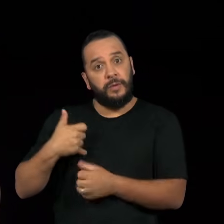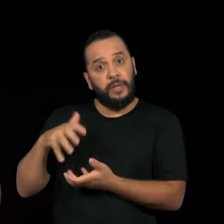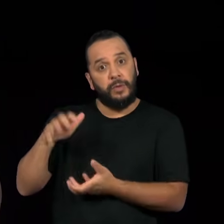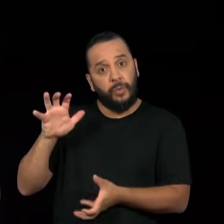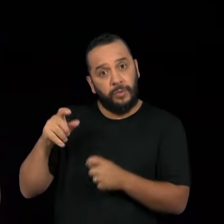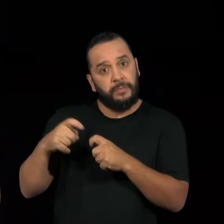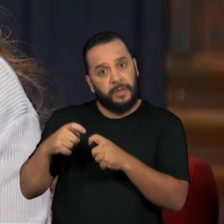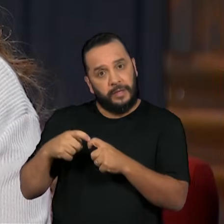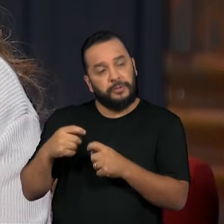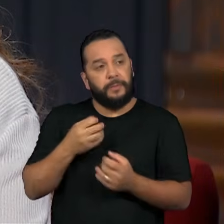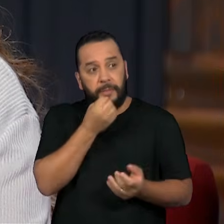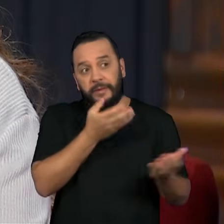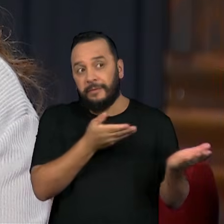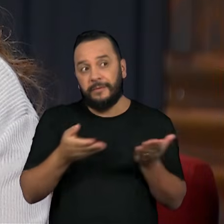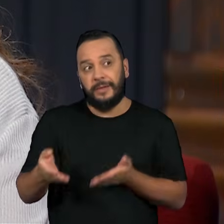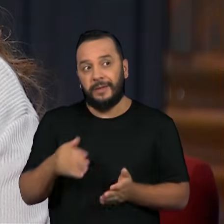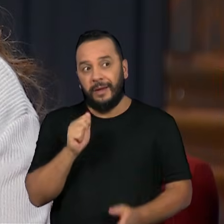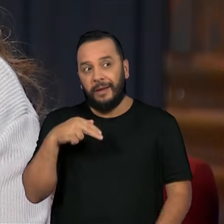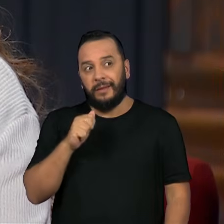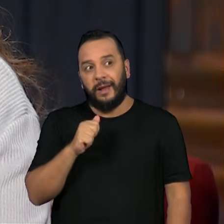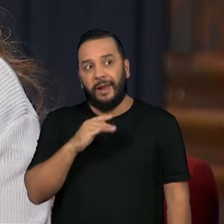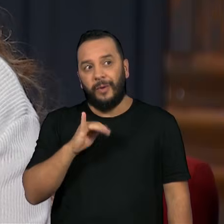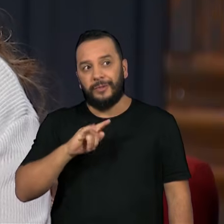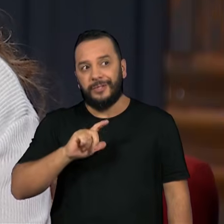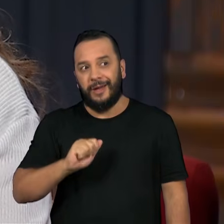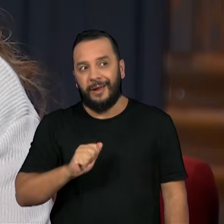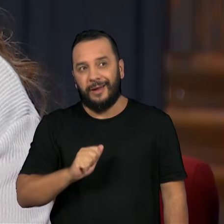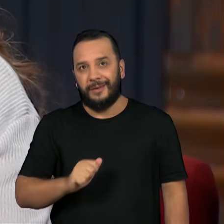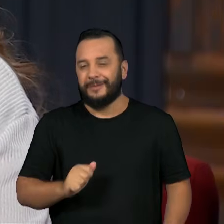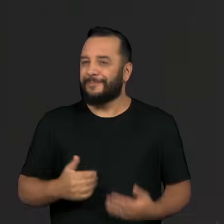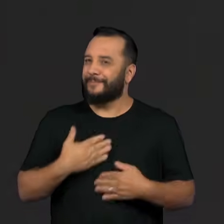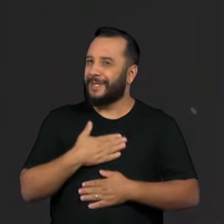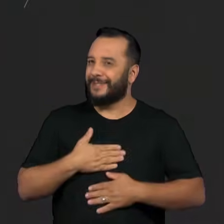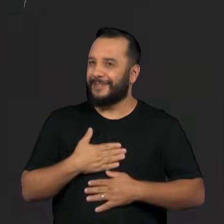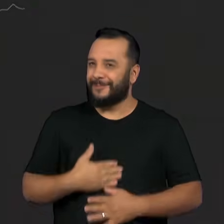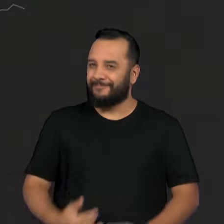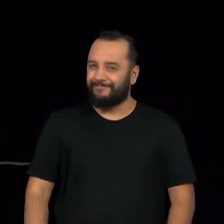Bem-vinda, Ana Cláudia Quintana Arantes. Que prazer.